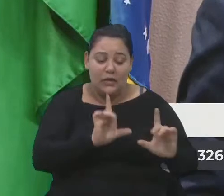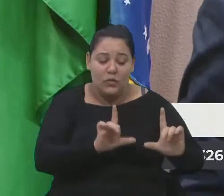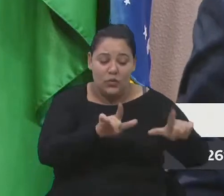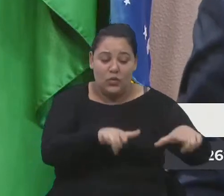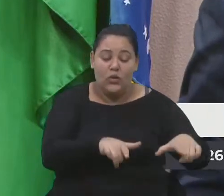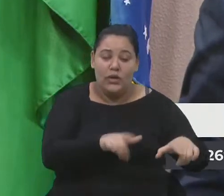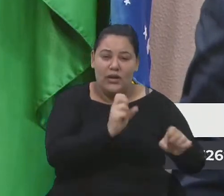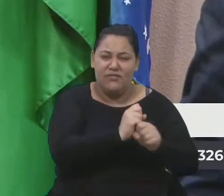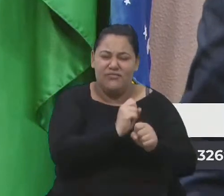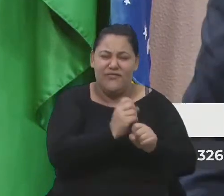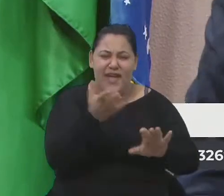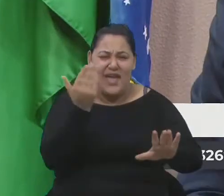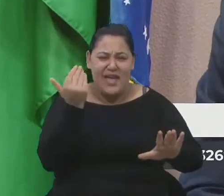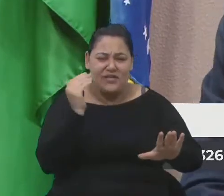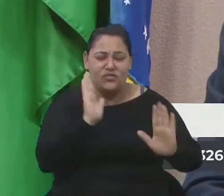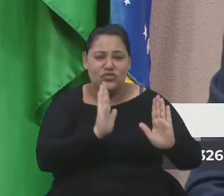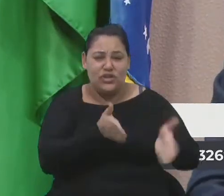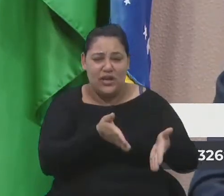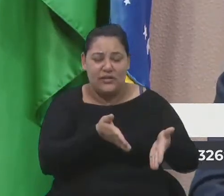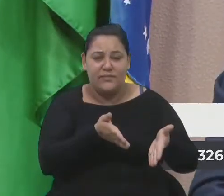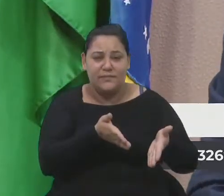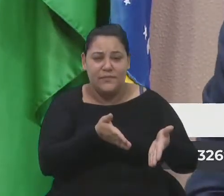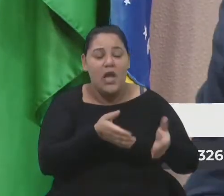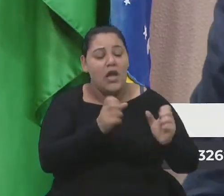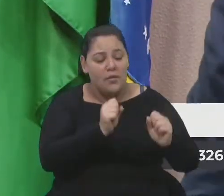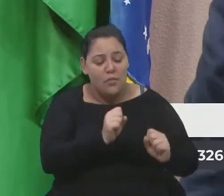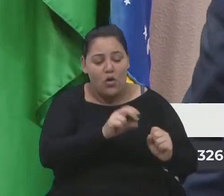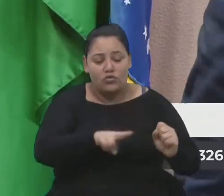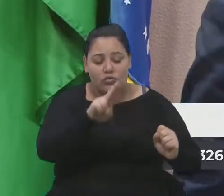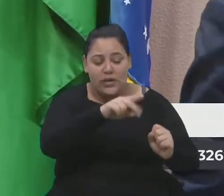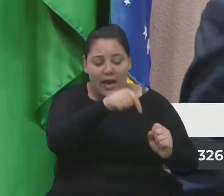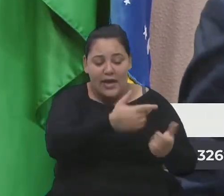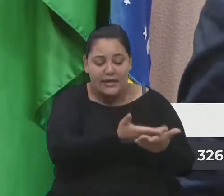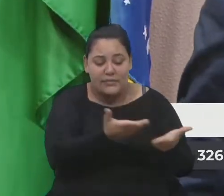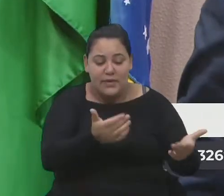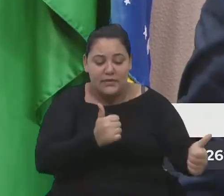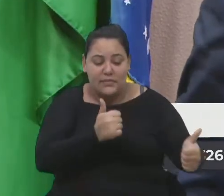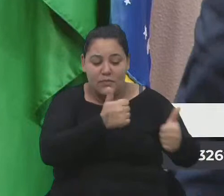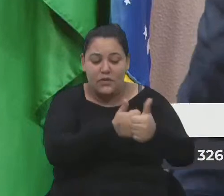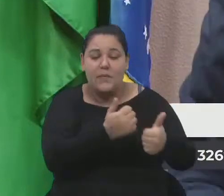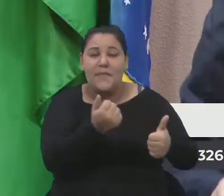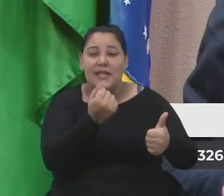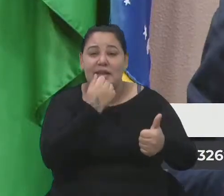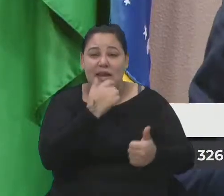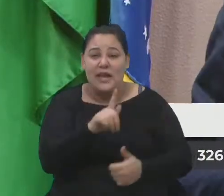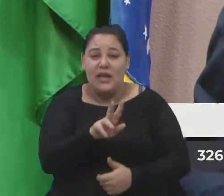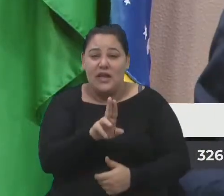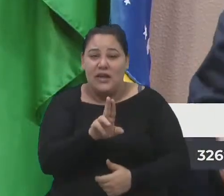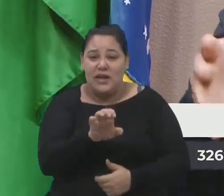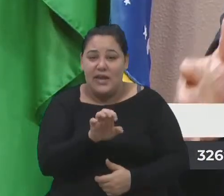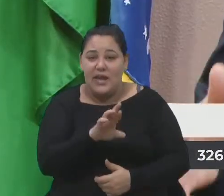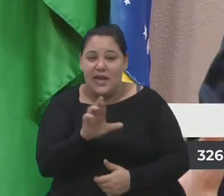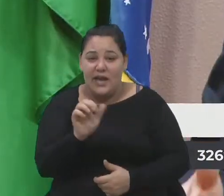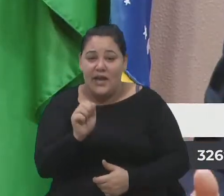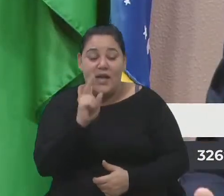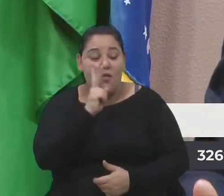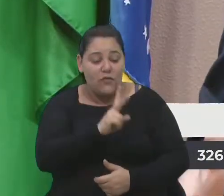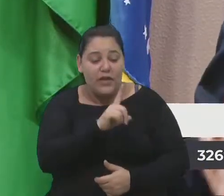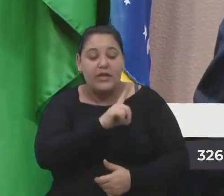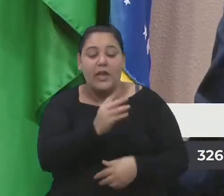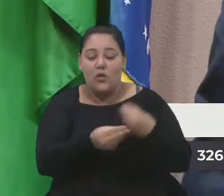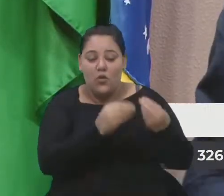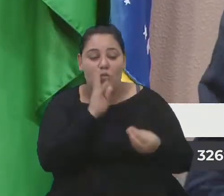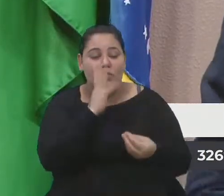antigo da prefeitura de Caxias do Sul, próximo à Pedreira Guerra. Vi que a solução existe, o espaço